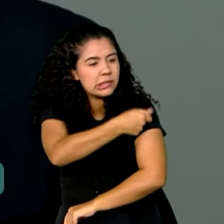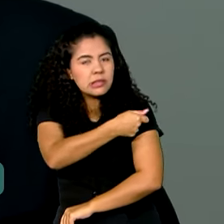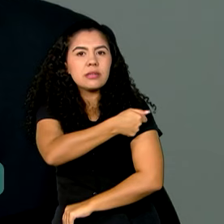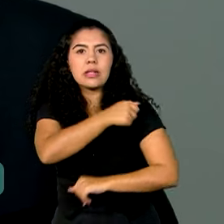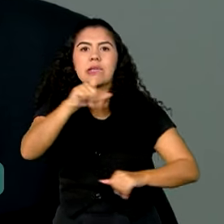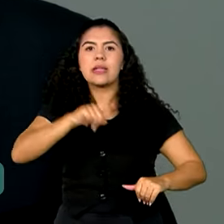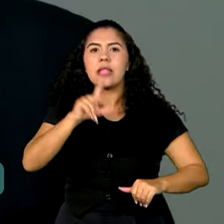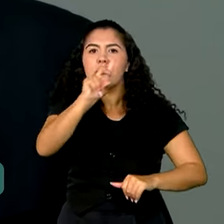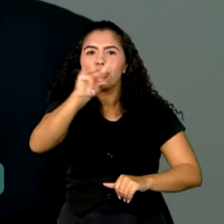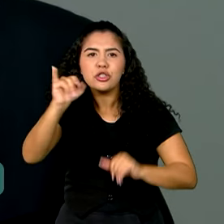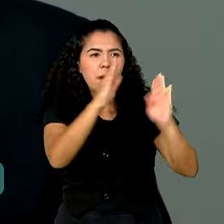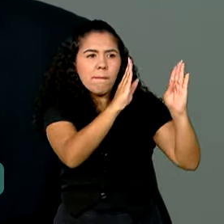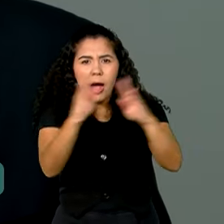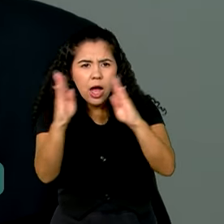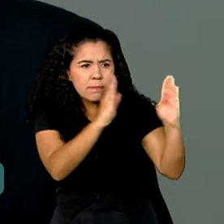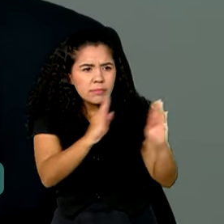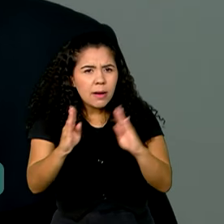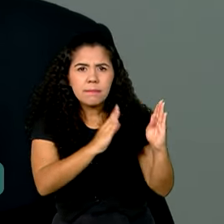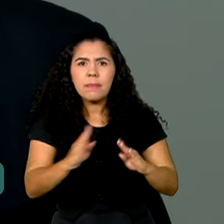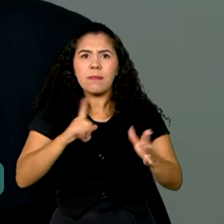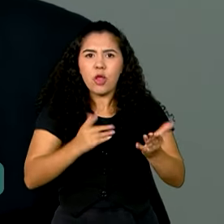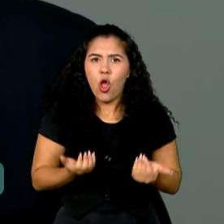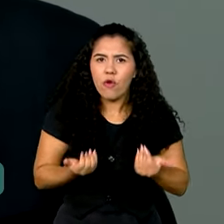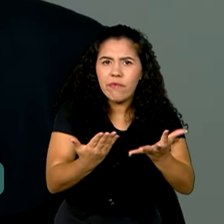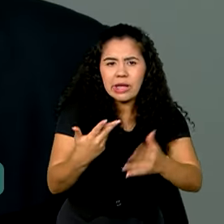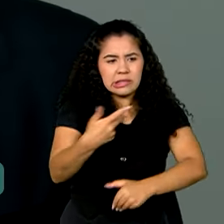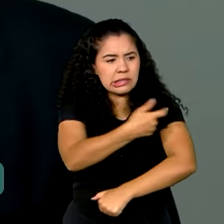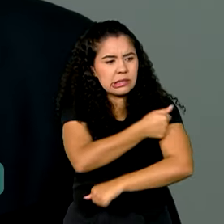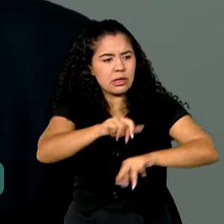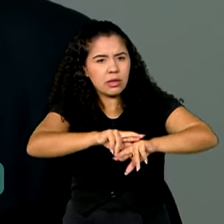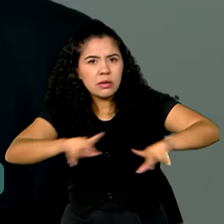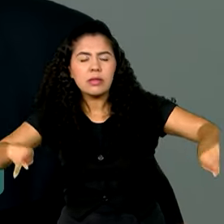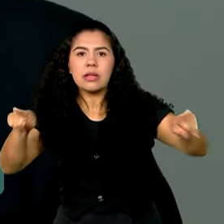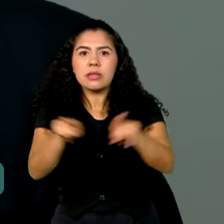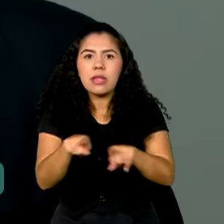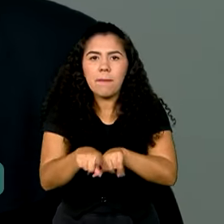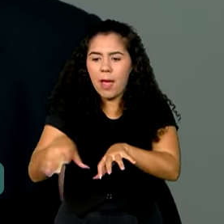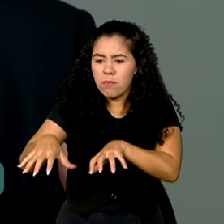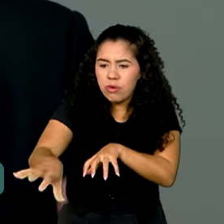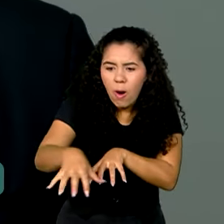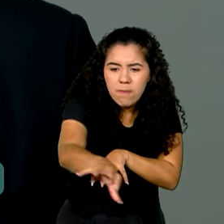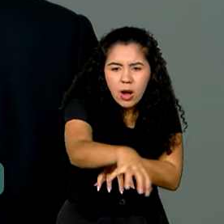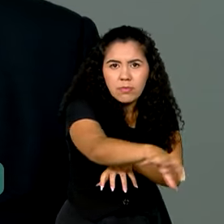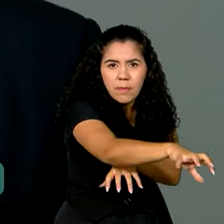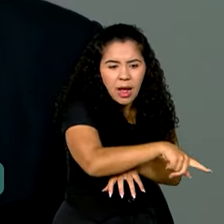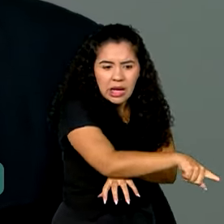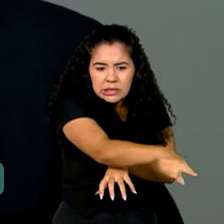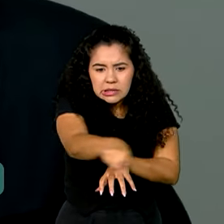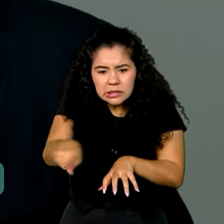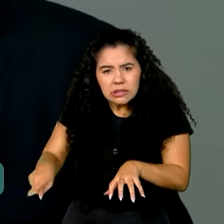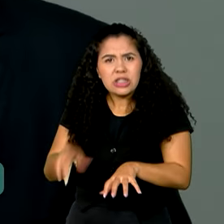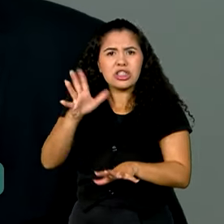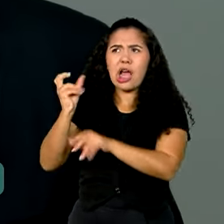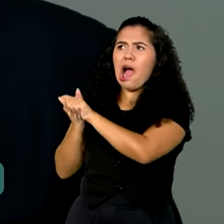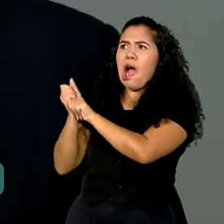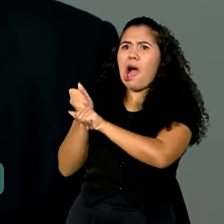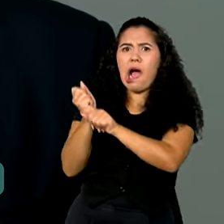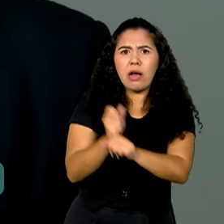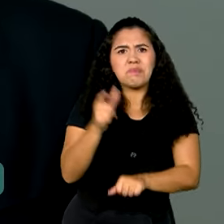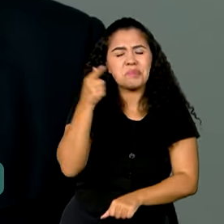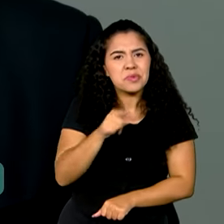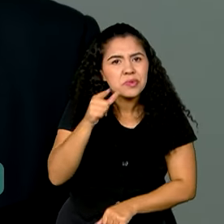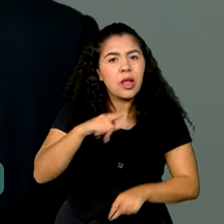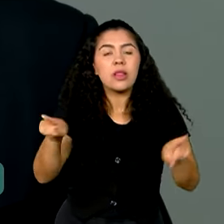uma ampla oferta de vacinas. Nós temos orgulho da rede que foi criada ao longo de décadas. Nós temos orgulho de